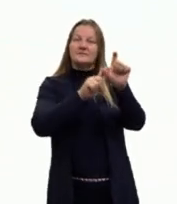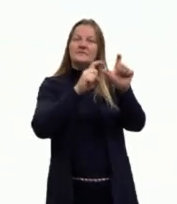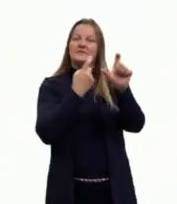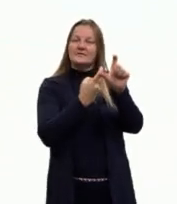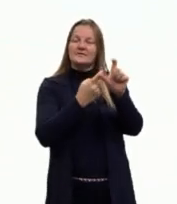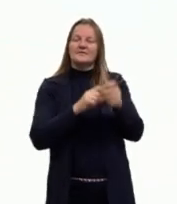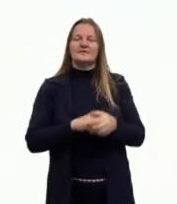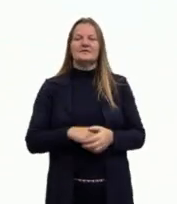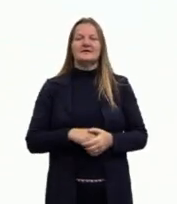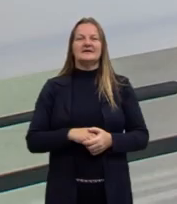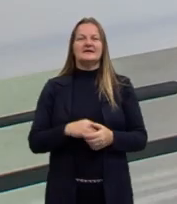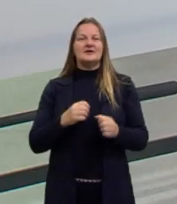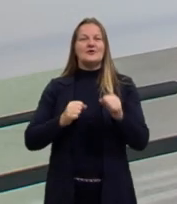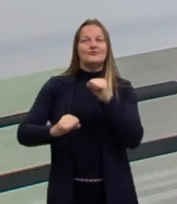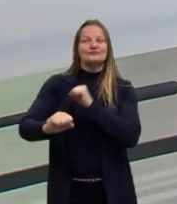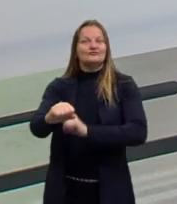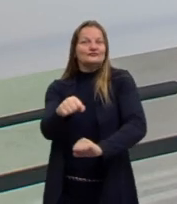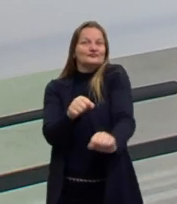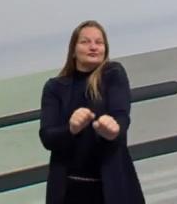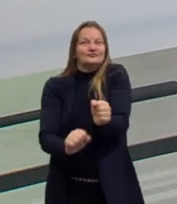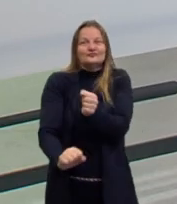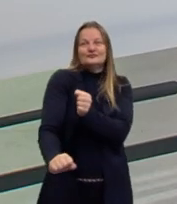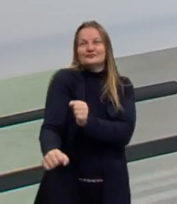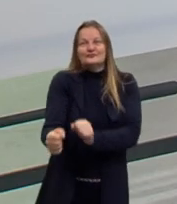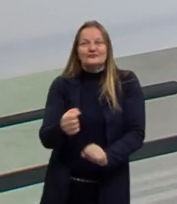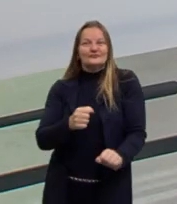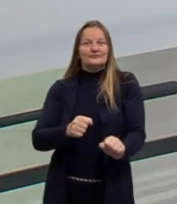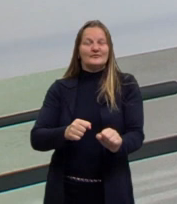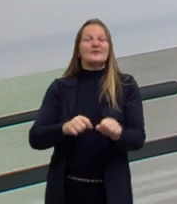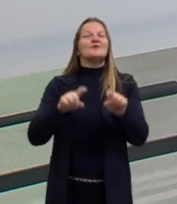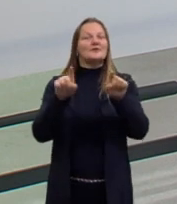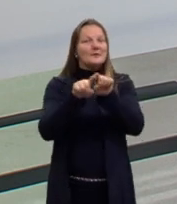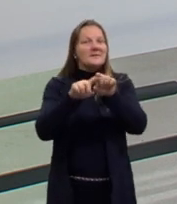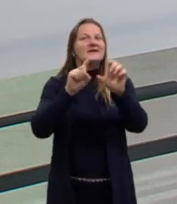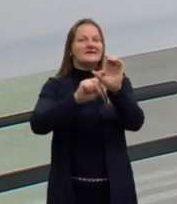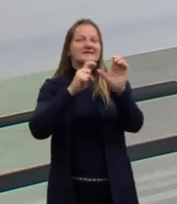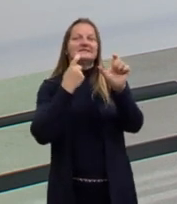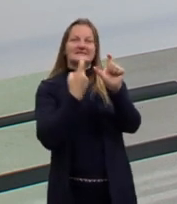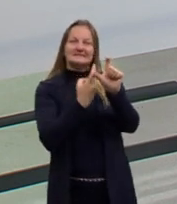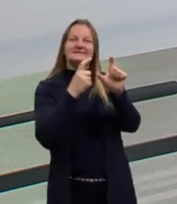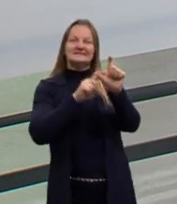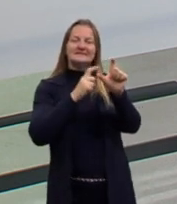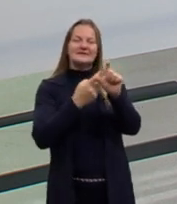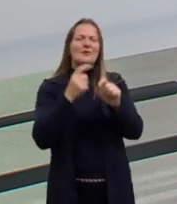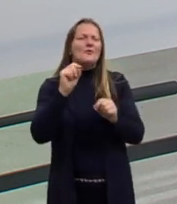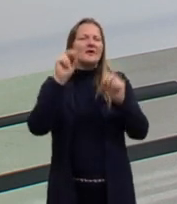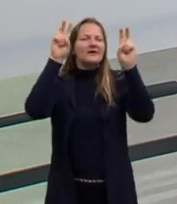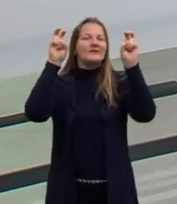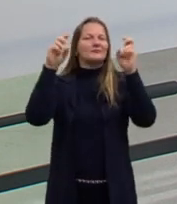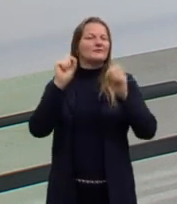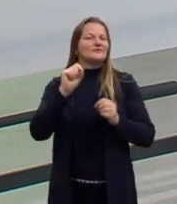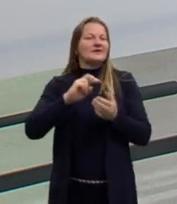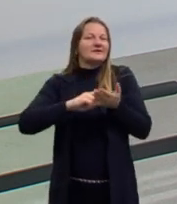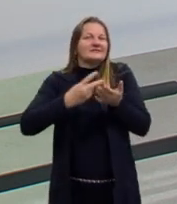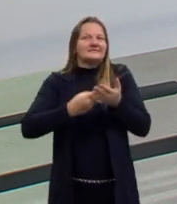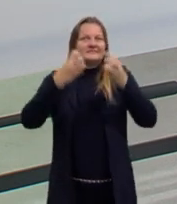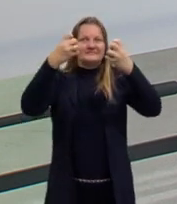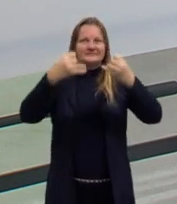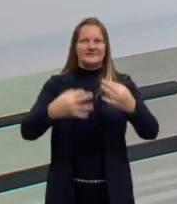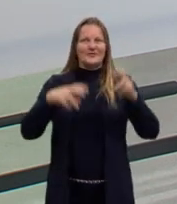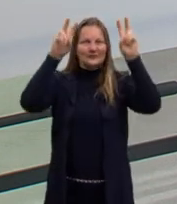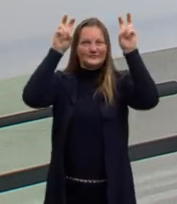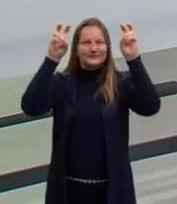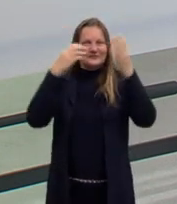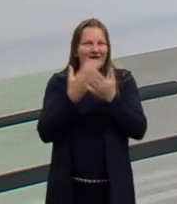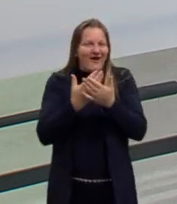porque chacoalharam o esqueleto é também uma expressão idiomática Então vamos ver sobre o que que fala isso pelo pelo